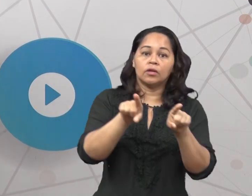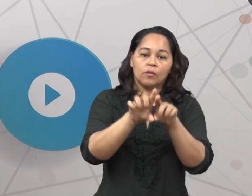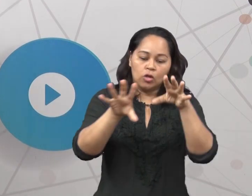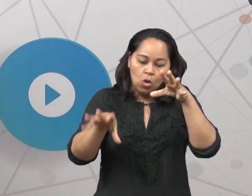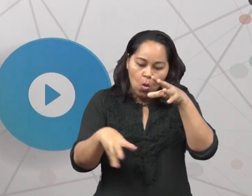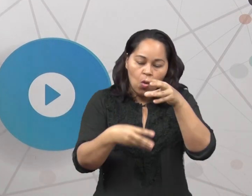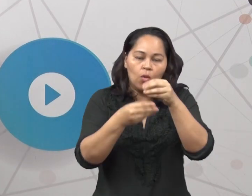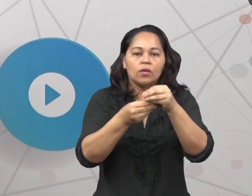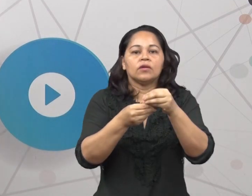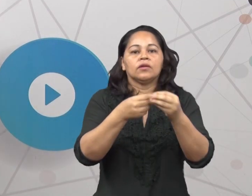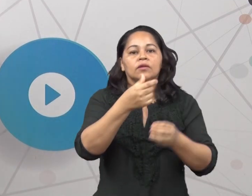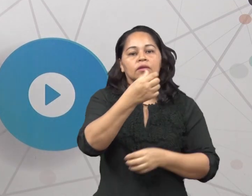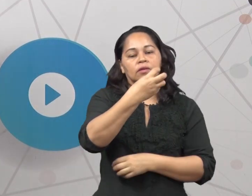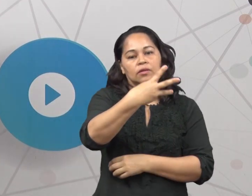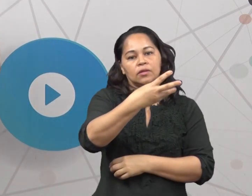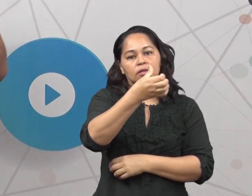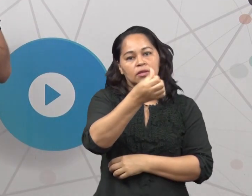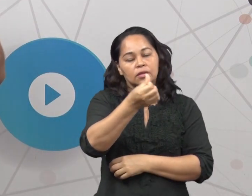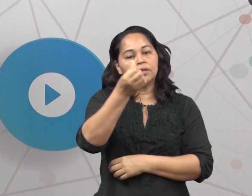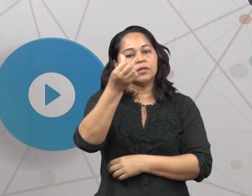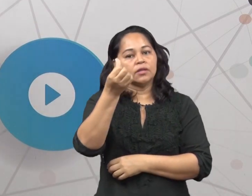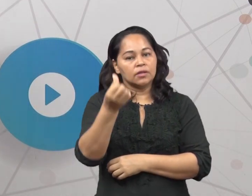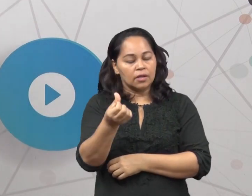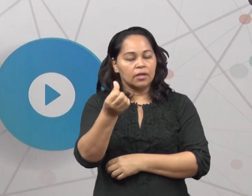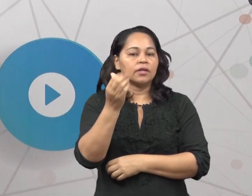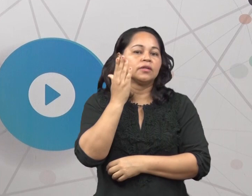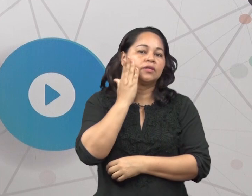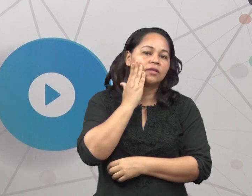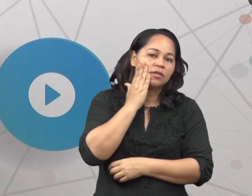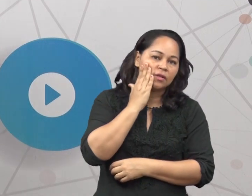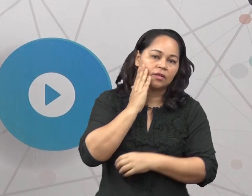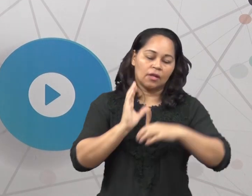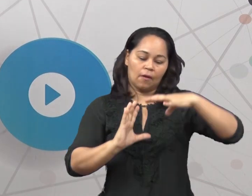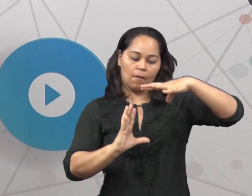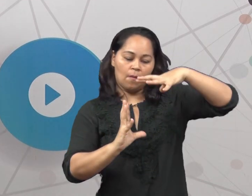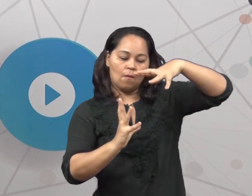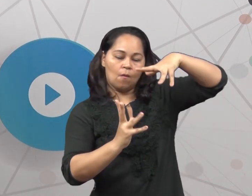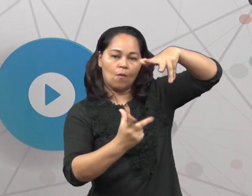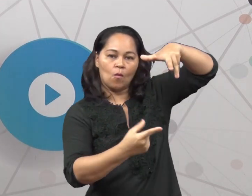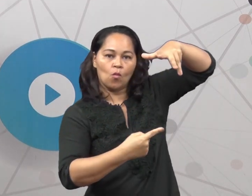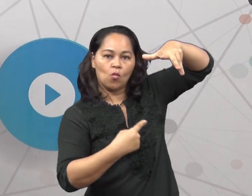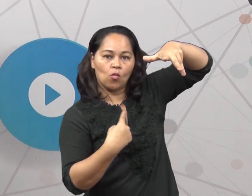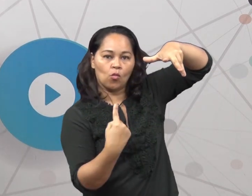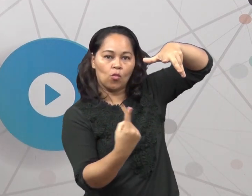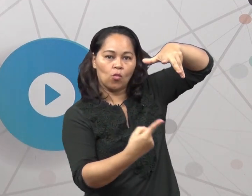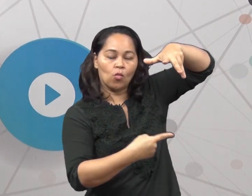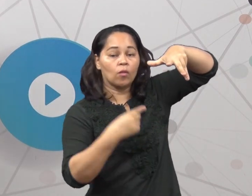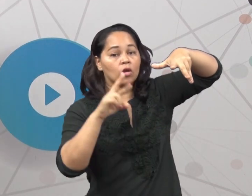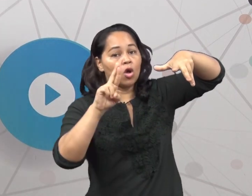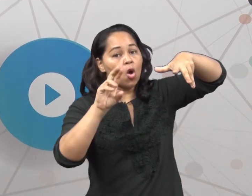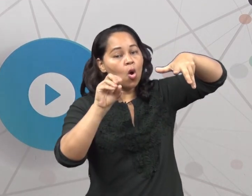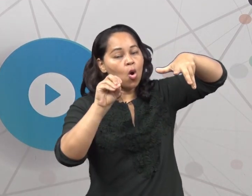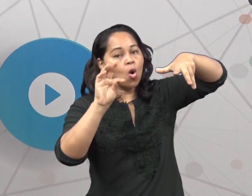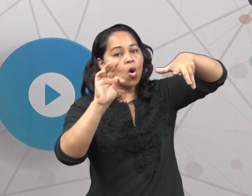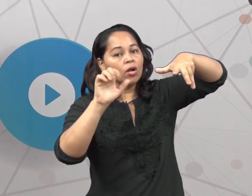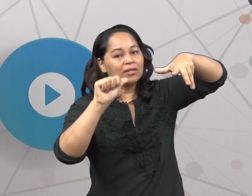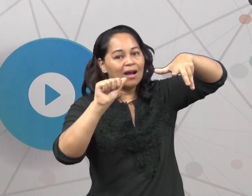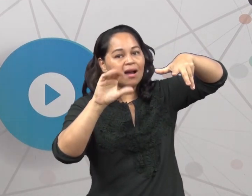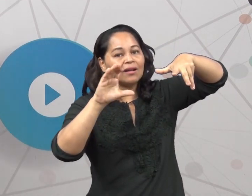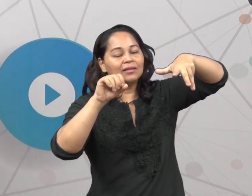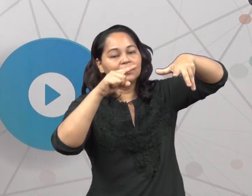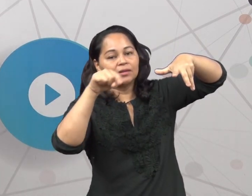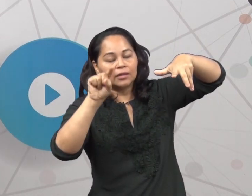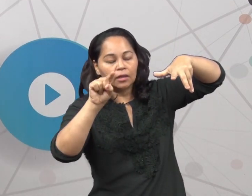de rotação, lembra que nós falamos? A Terra gira nela mesma, em torno dela. É um giro rápido, é um giro que